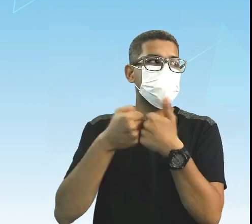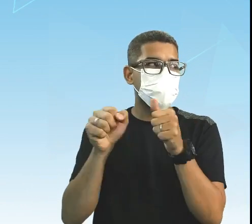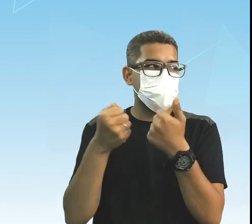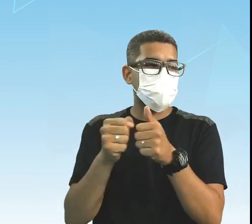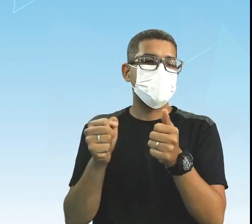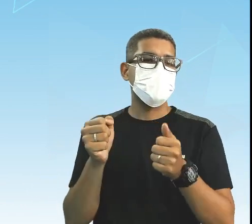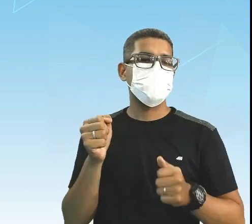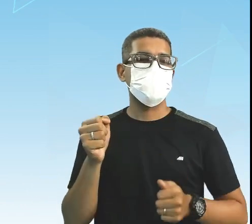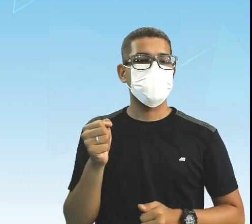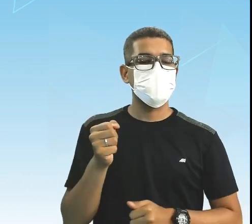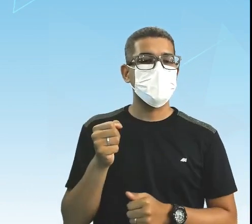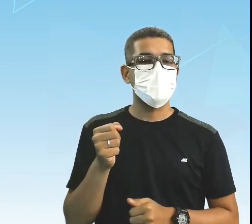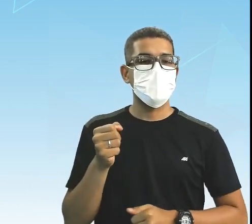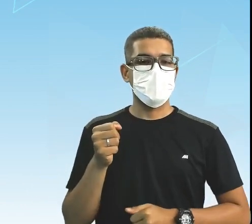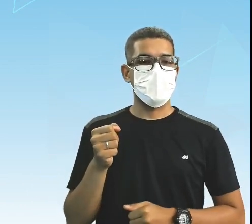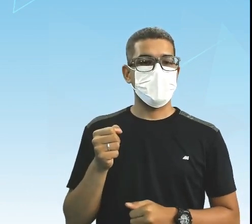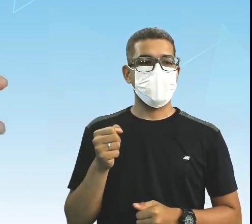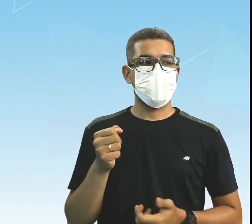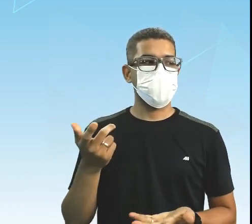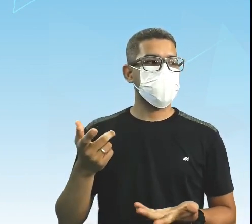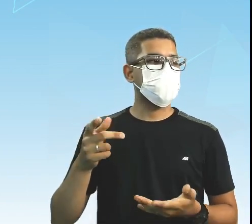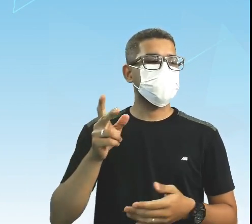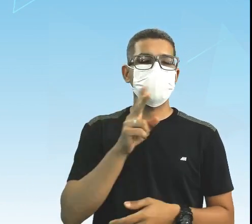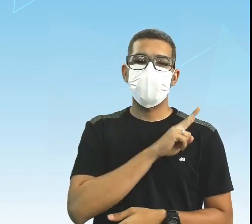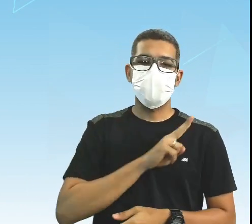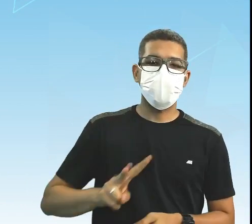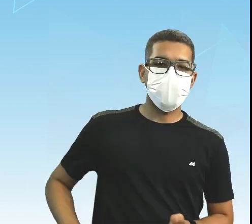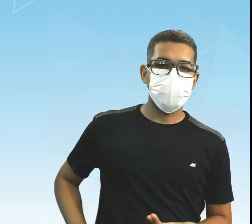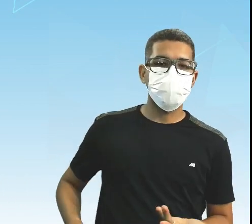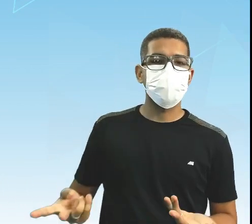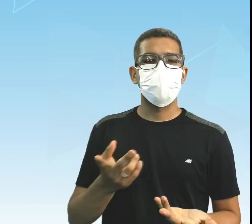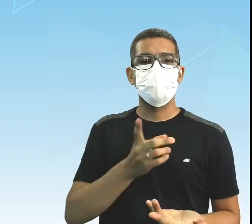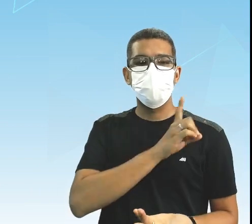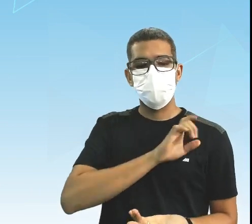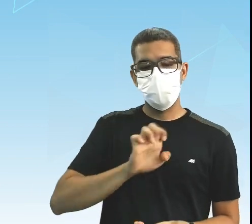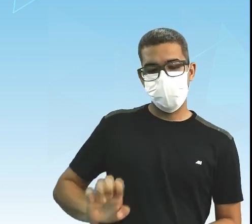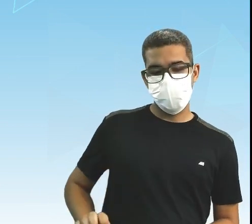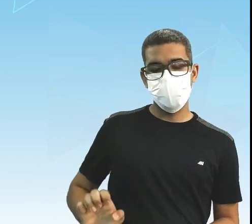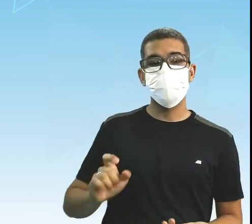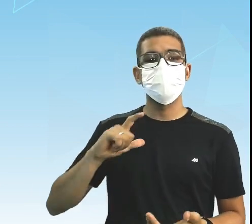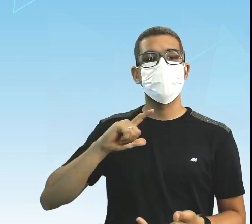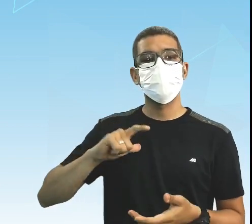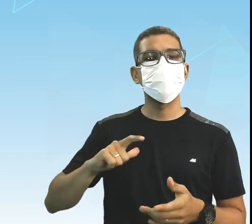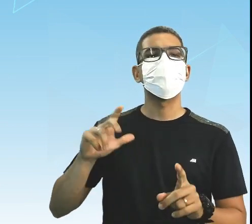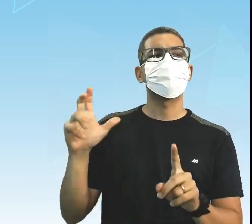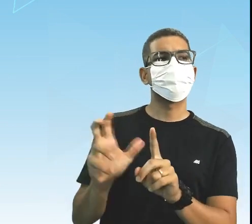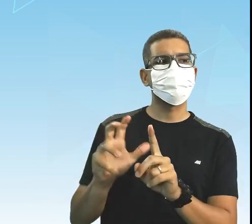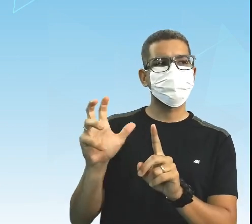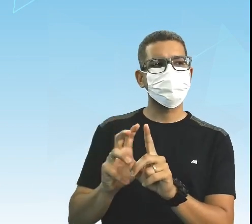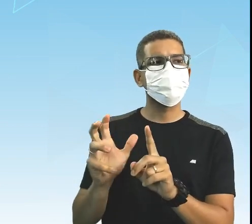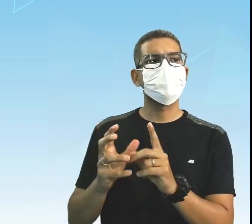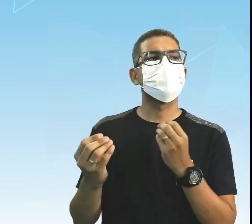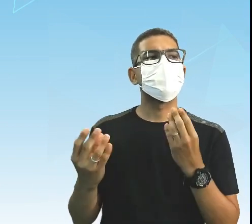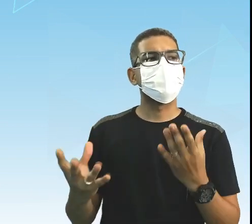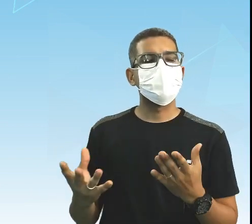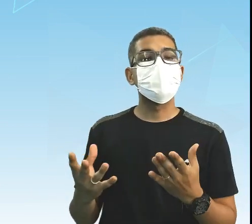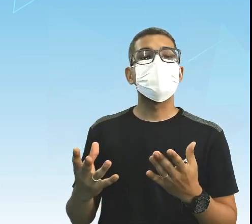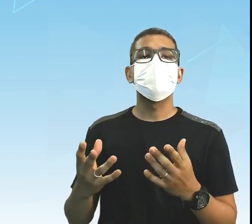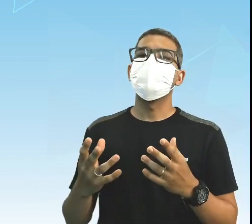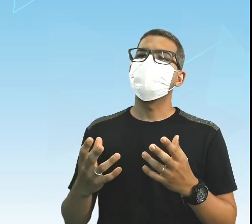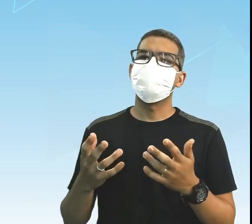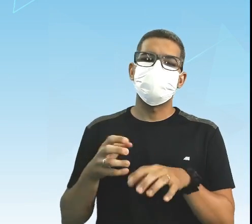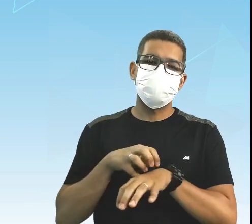Então, o que faz? Os vereadores, os deputados estaduais, fazendo pressão para quê? Para ter um transporte